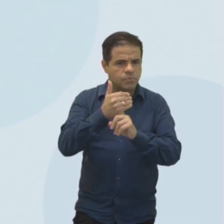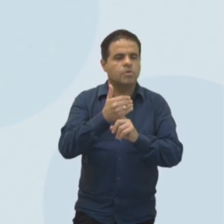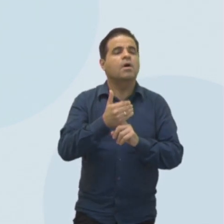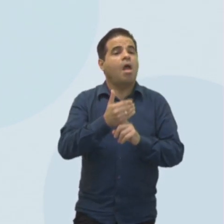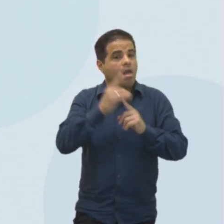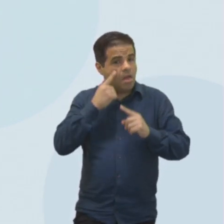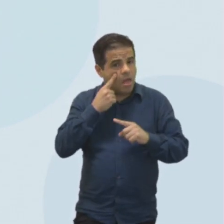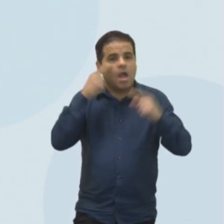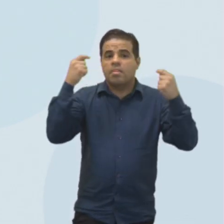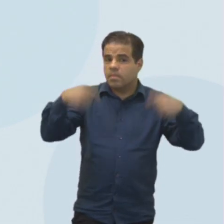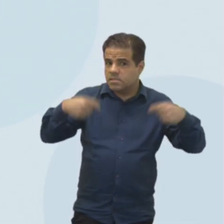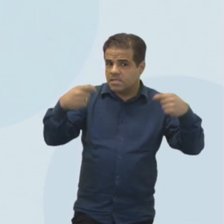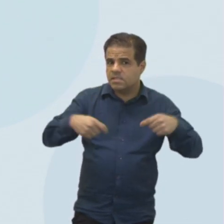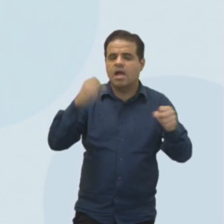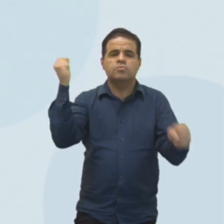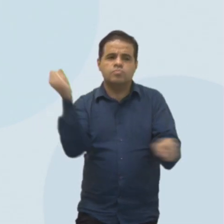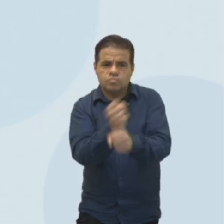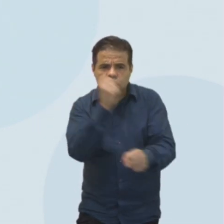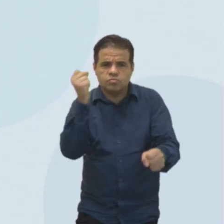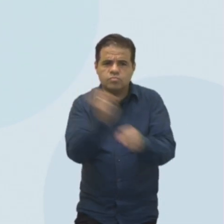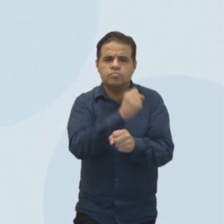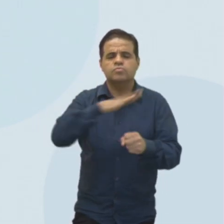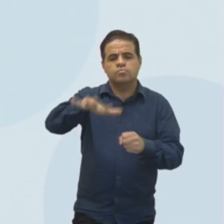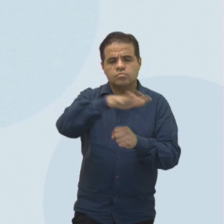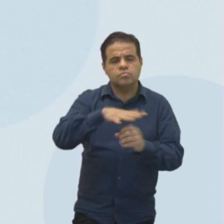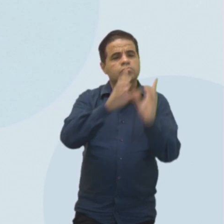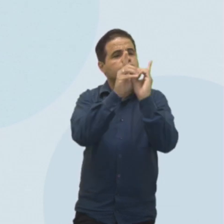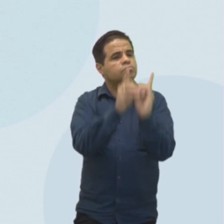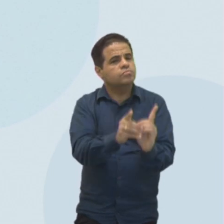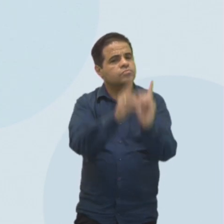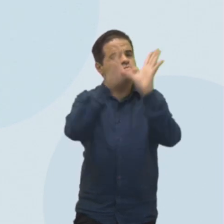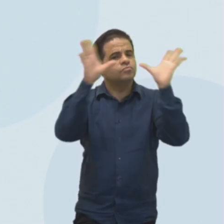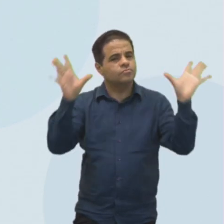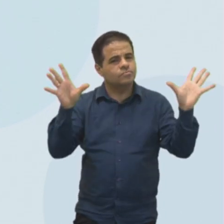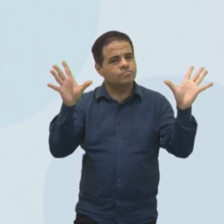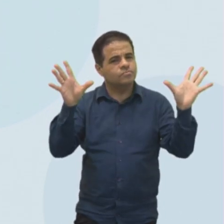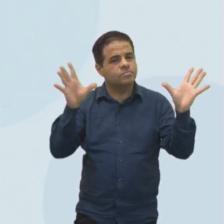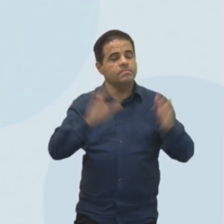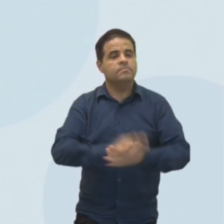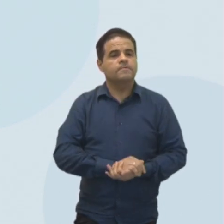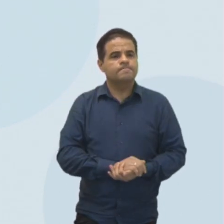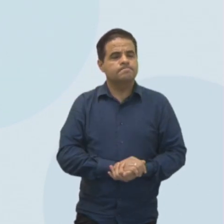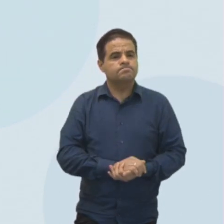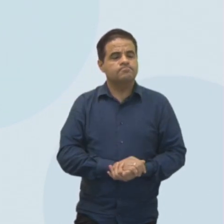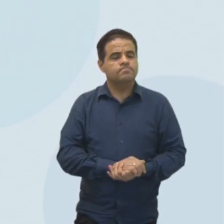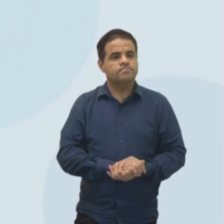a necessidade de construir um aspecto democrático. Próximo slide.